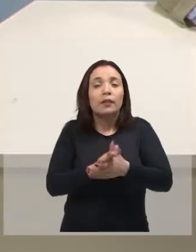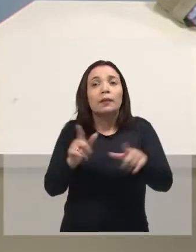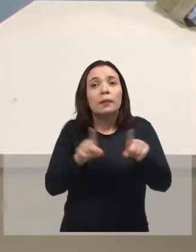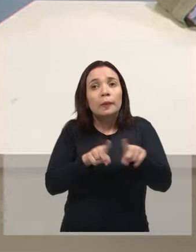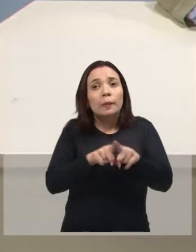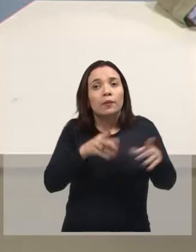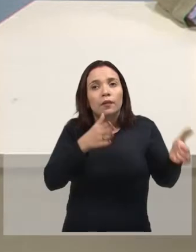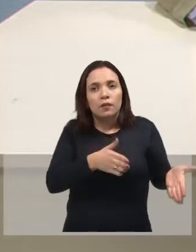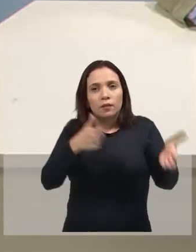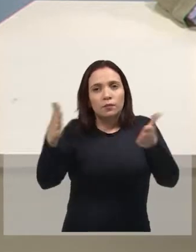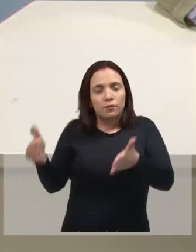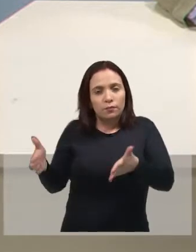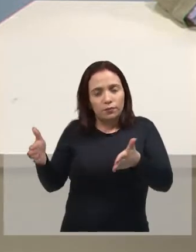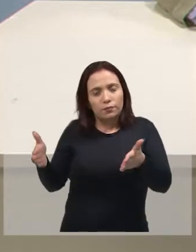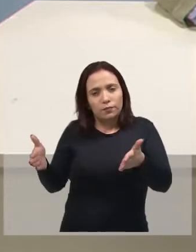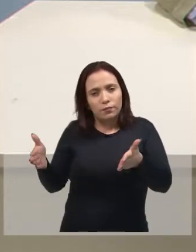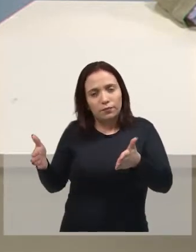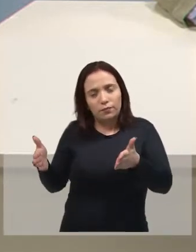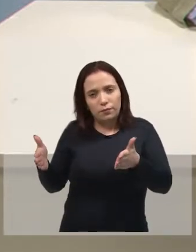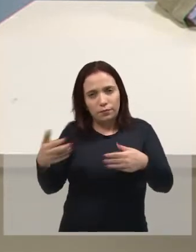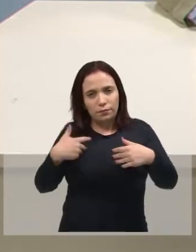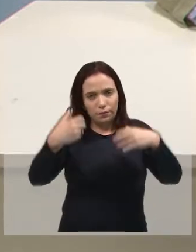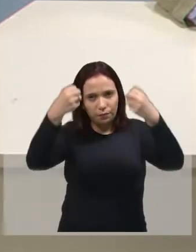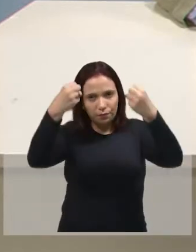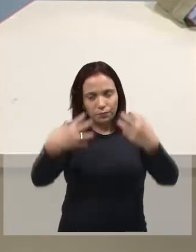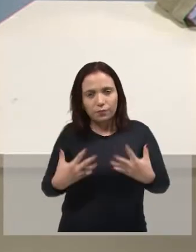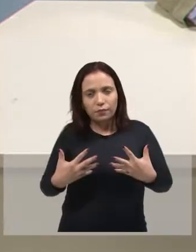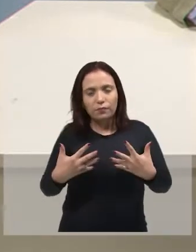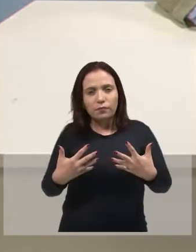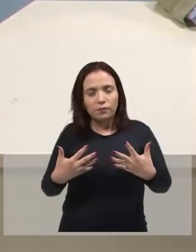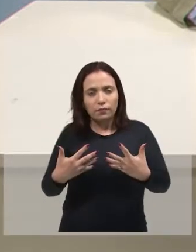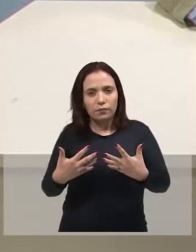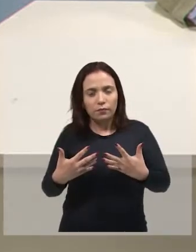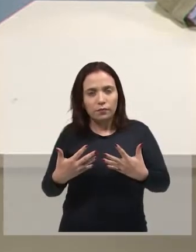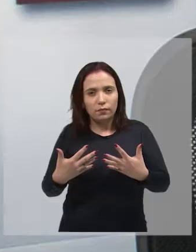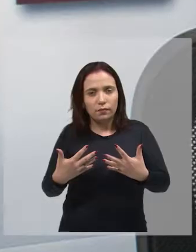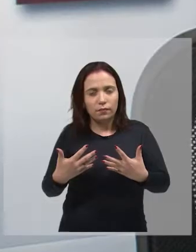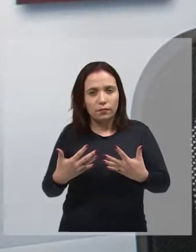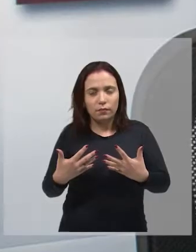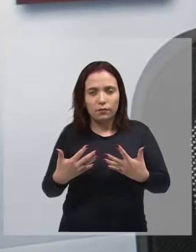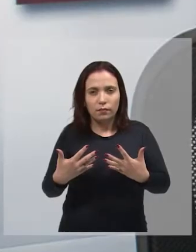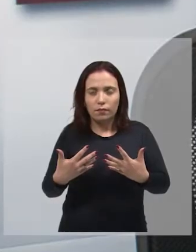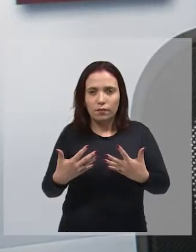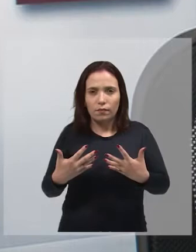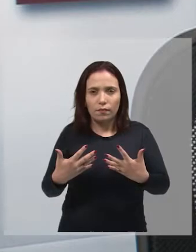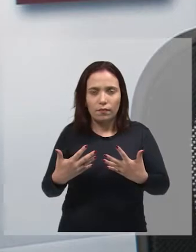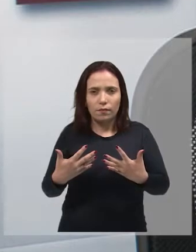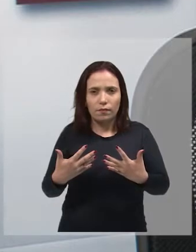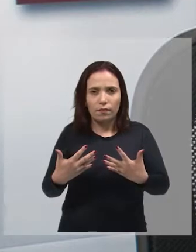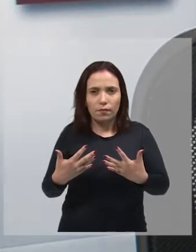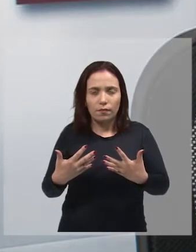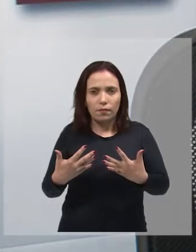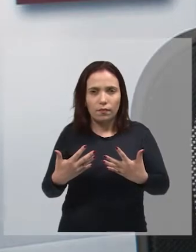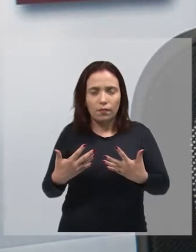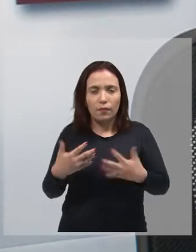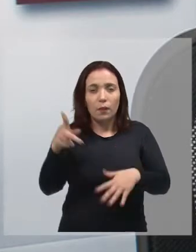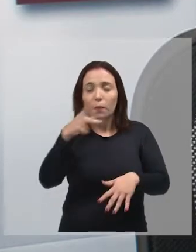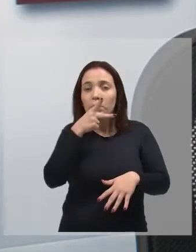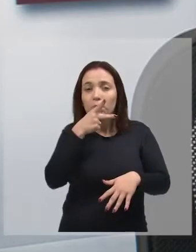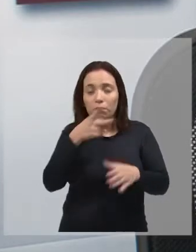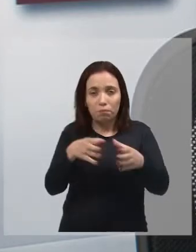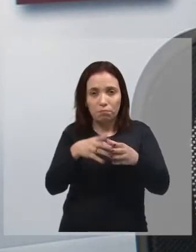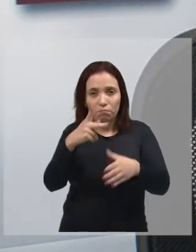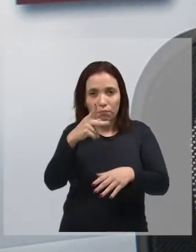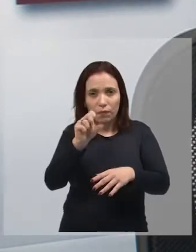outro lado, aquilo que eu lhe falei, se você tem uma perspectiva através do